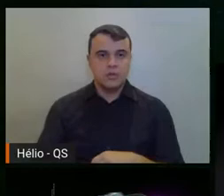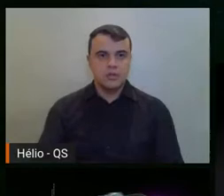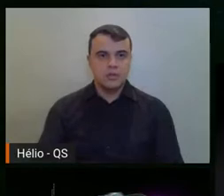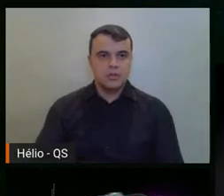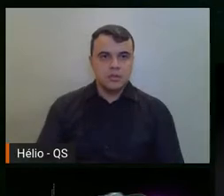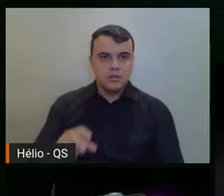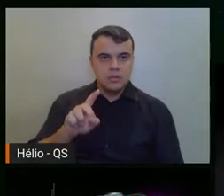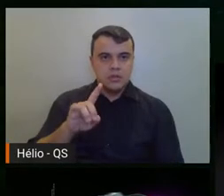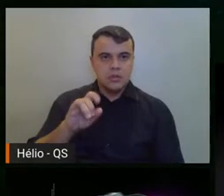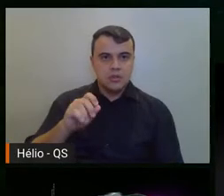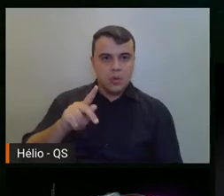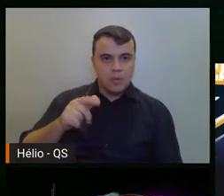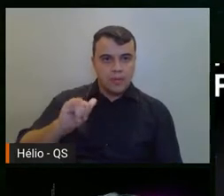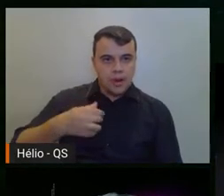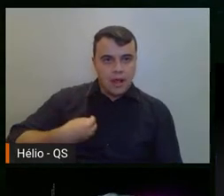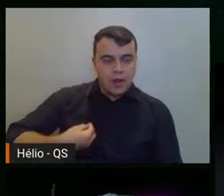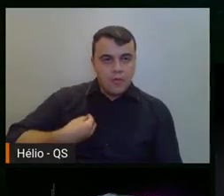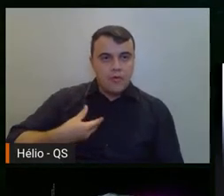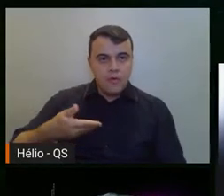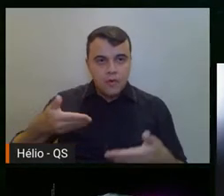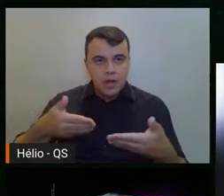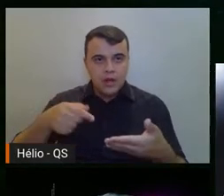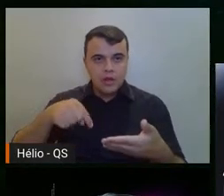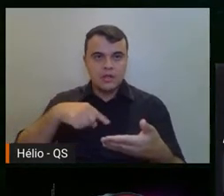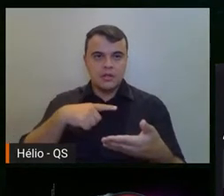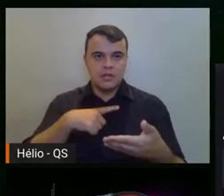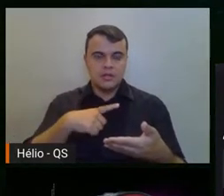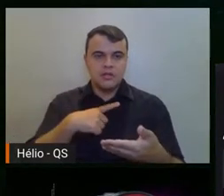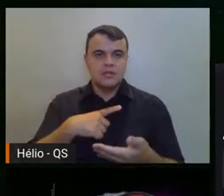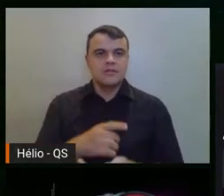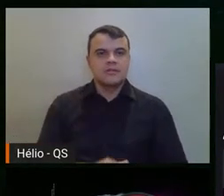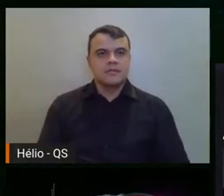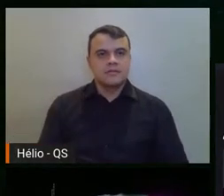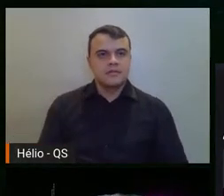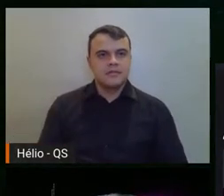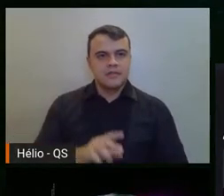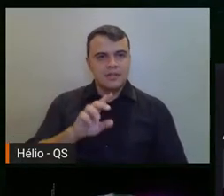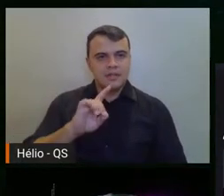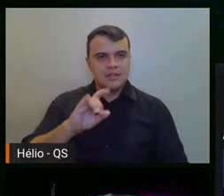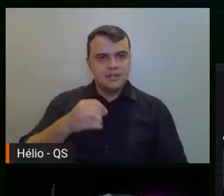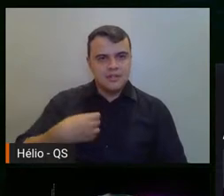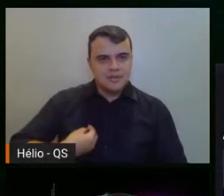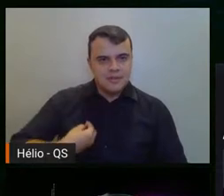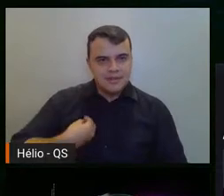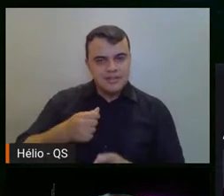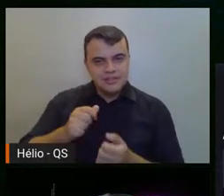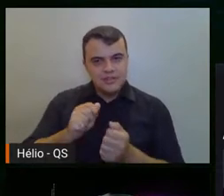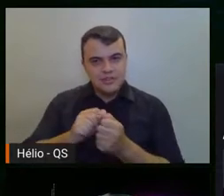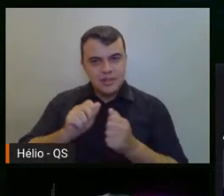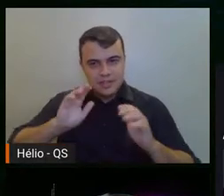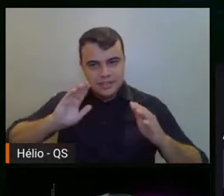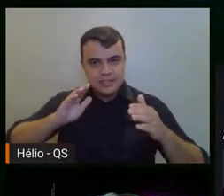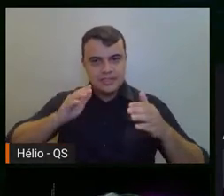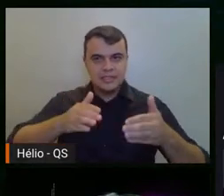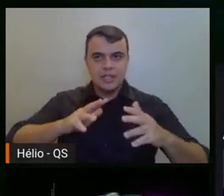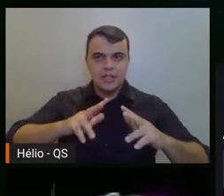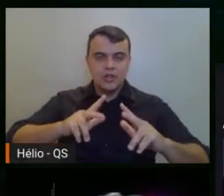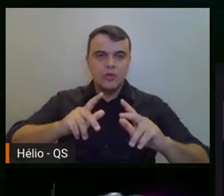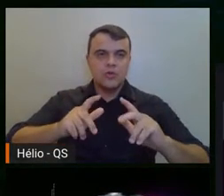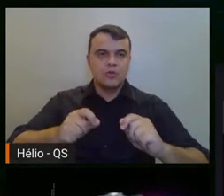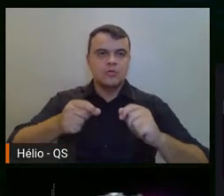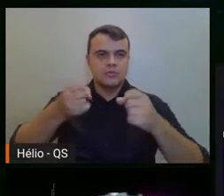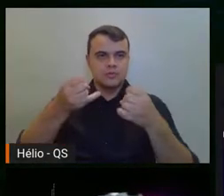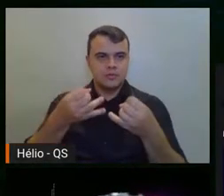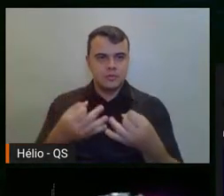O que tá ao vivo que no caso é essa aula inaugural aqui então no display onde Vocês conseguem centralizar todos os conteúdos